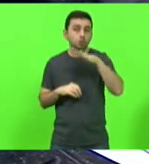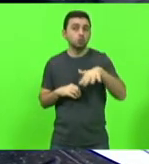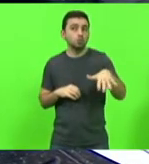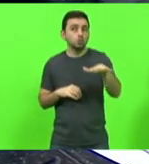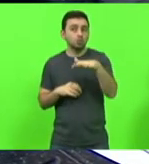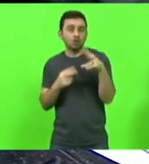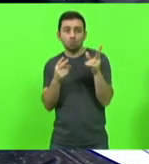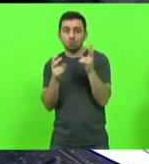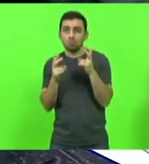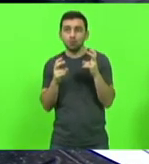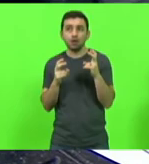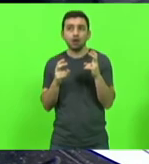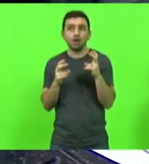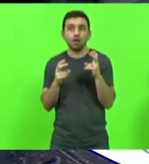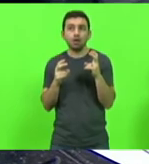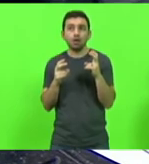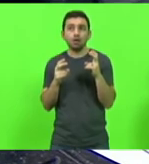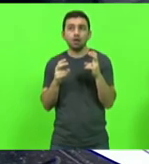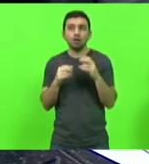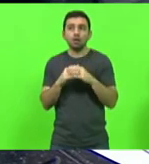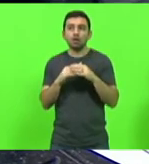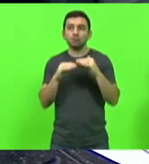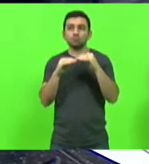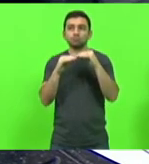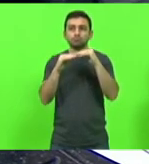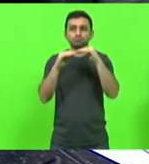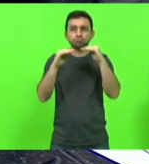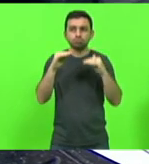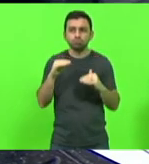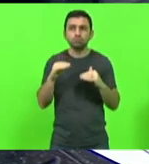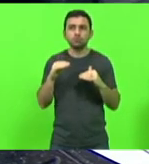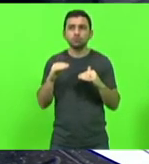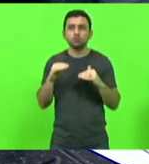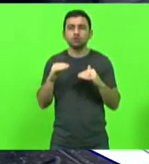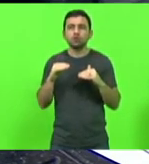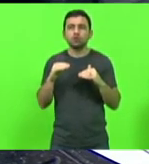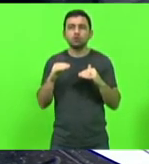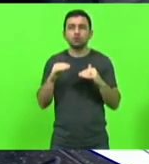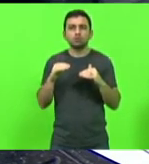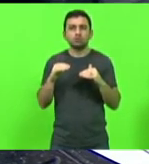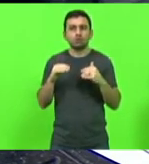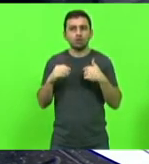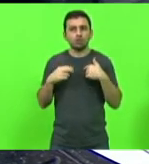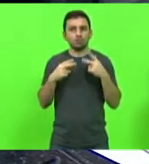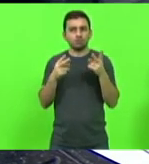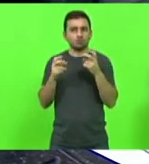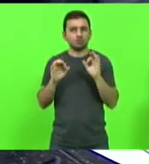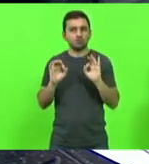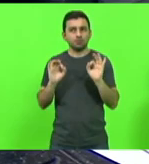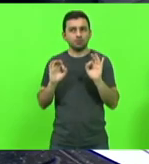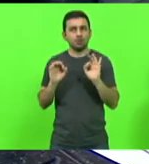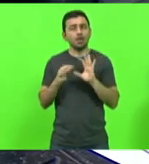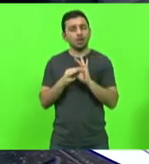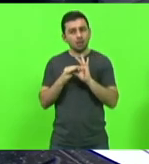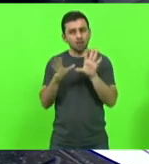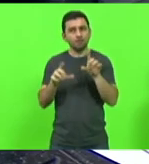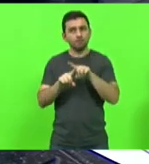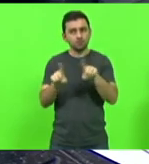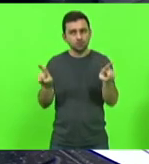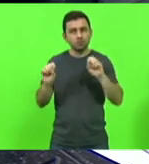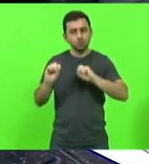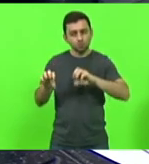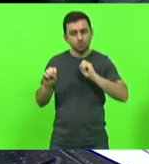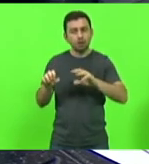aqui de uma classe social mínima. Eu vejo pessoas com condições e a gente não pode tirar, logicamente, a liberdade de vocês educarem seus filhos.